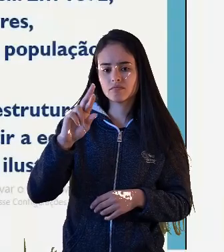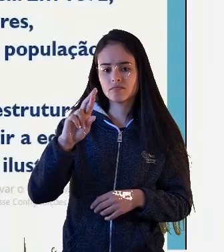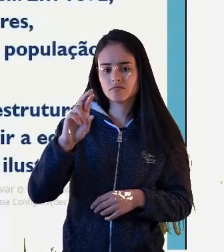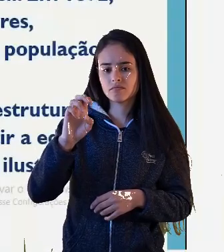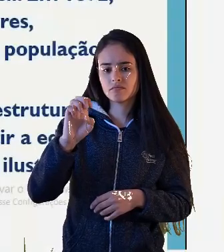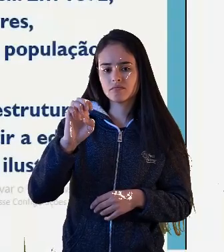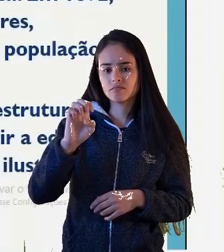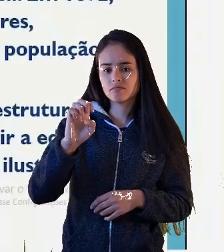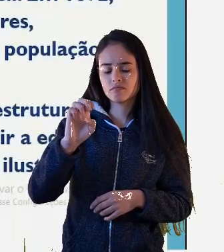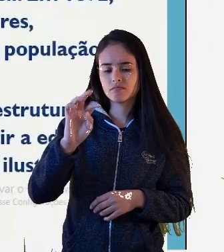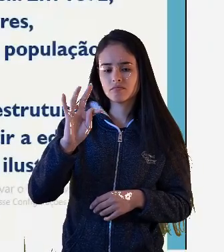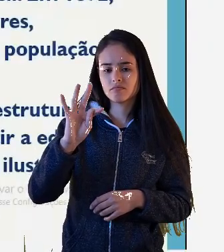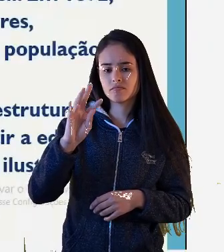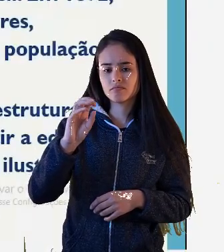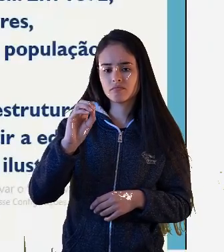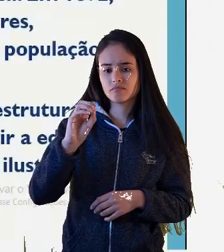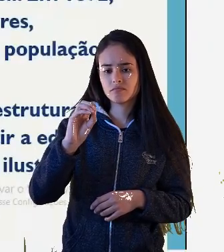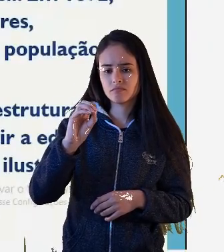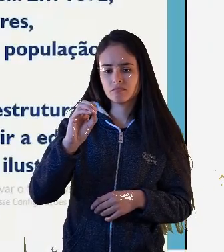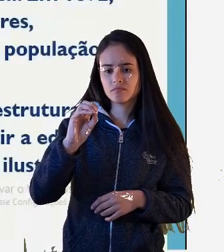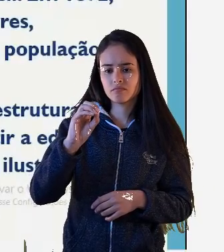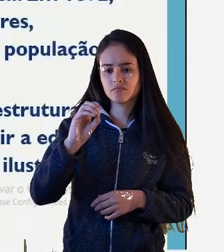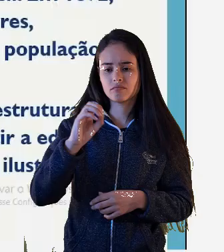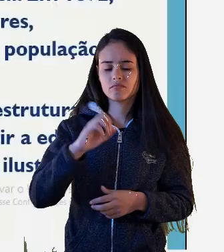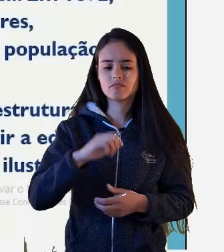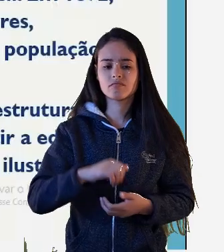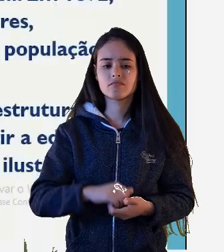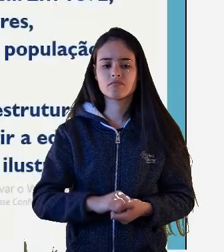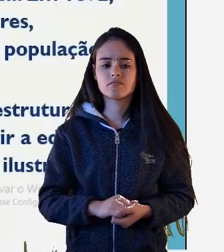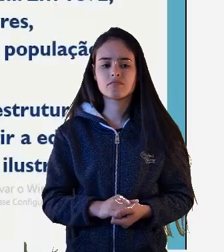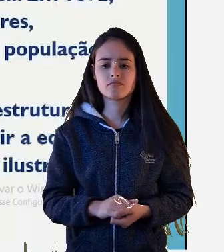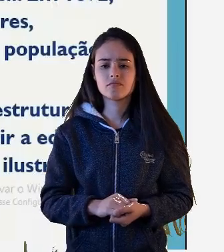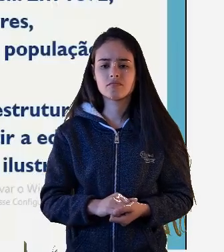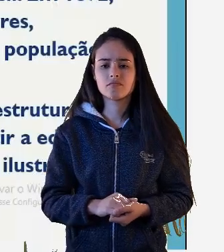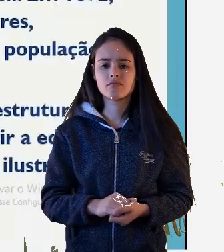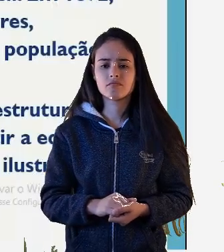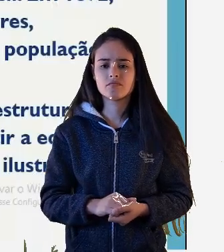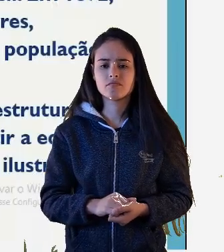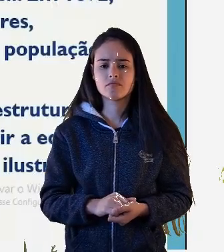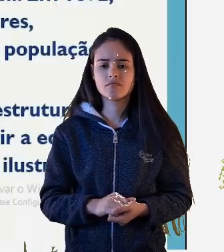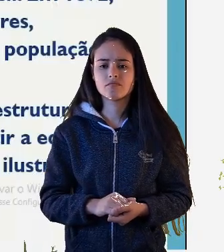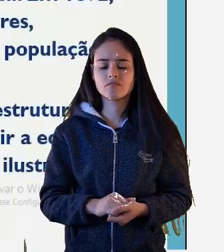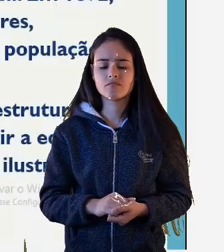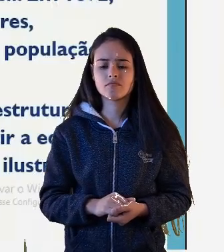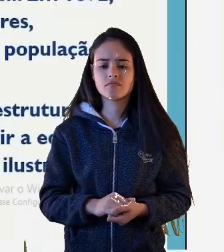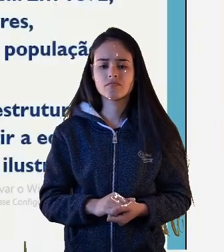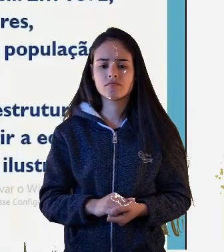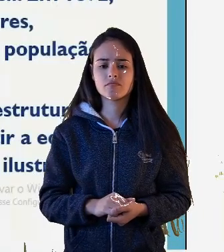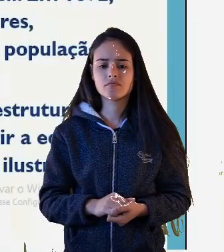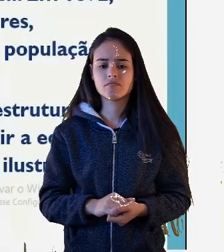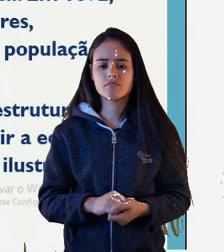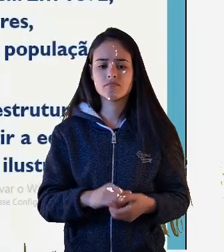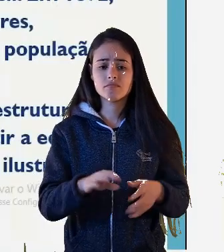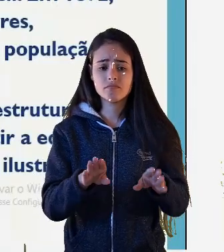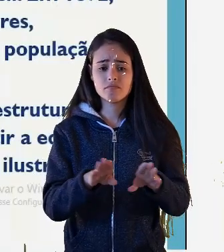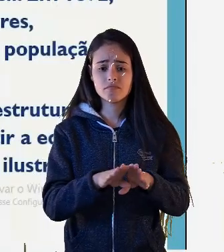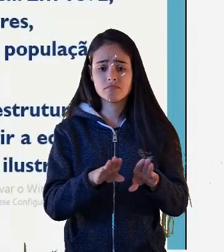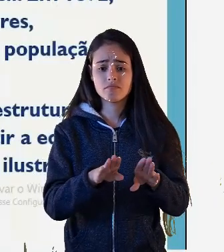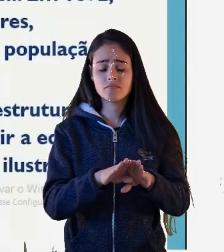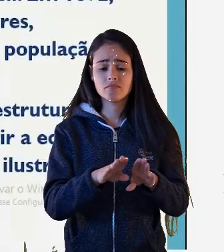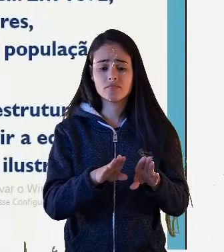pelas conquistas mesmo dos próprios, né, escravizados que compraram suas alforrias, né, que ganharam de